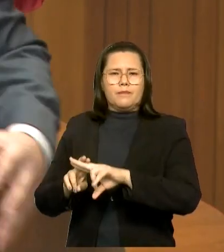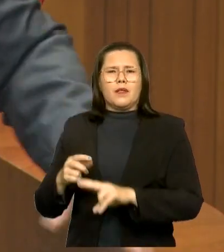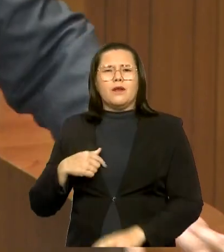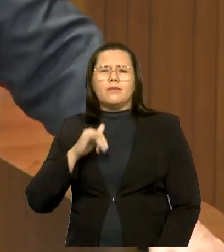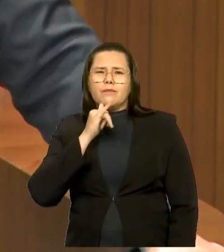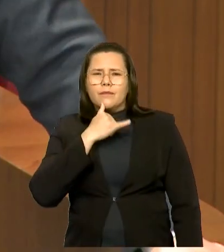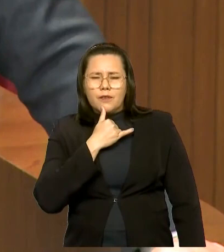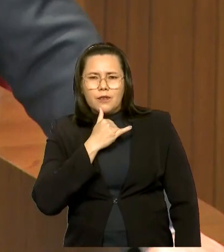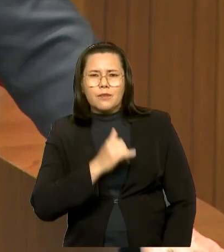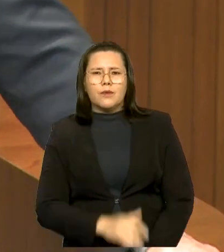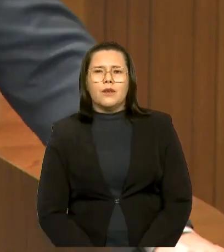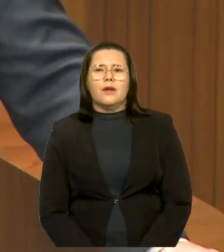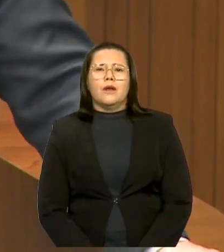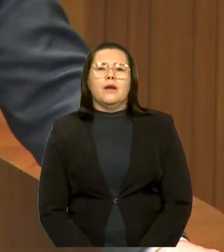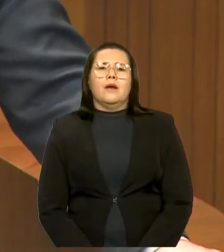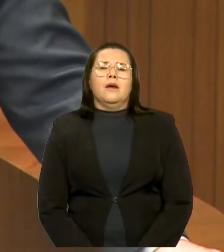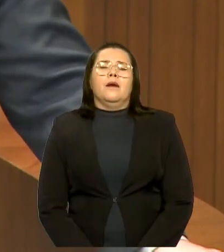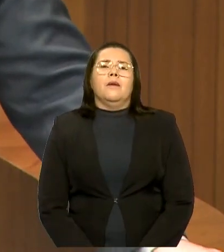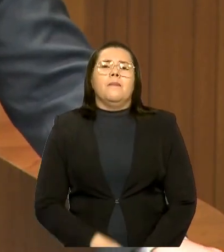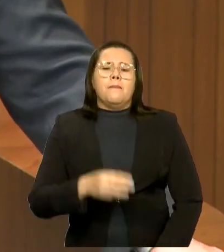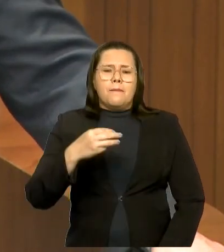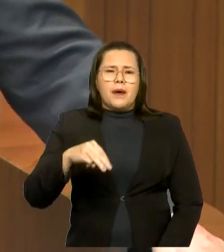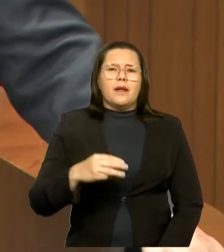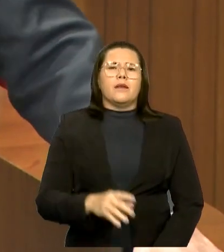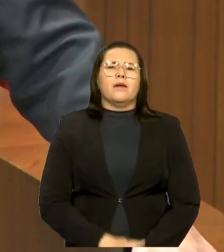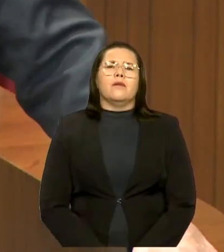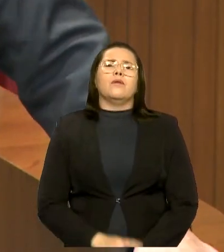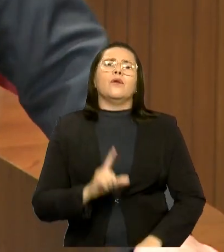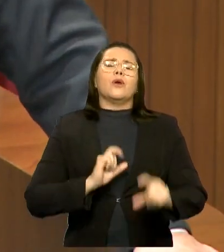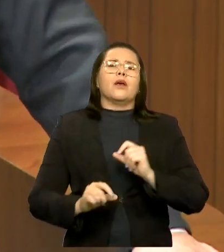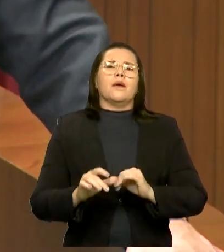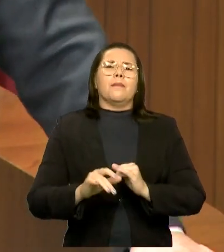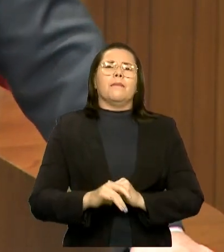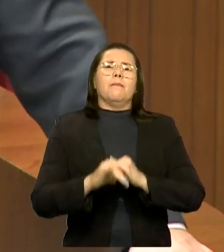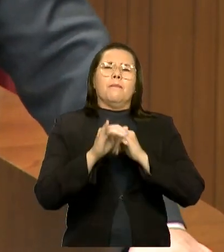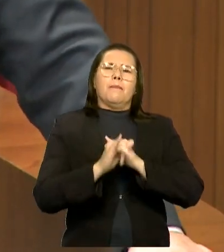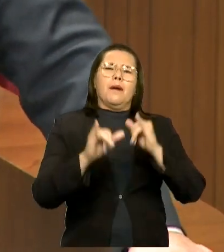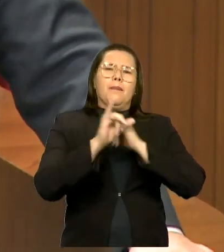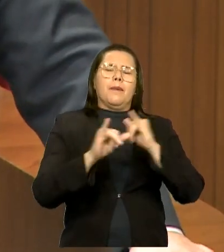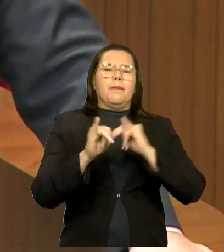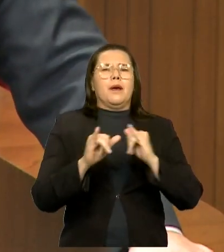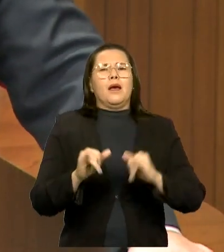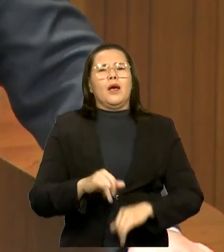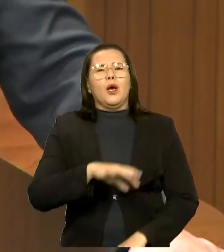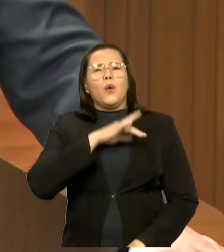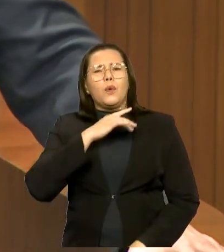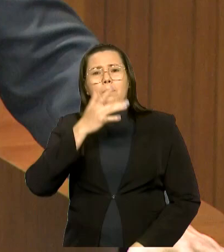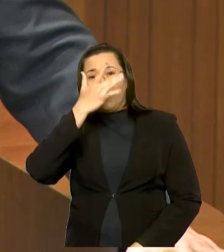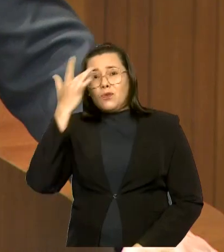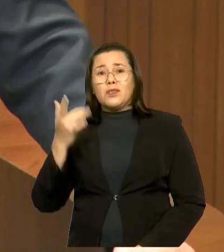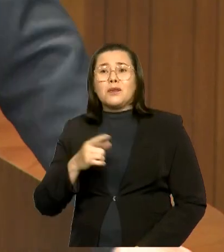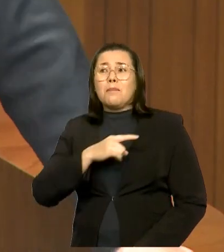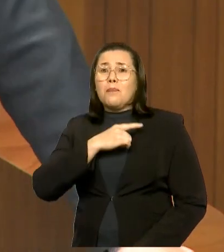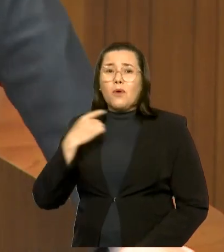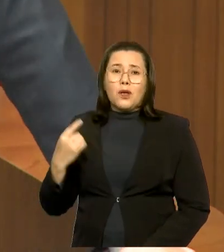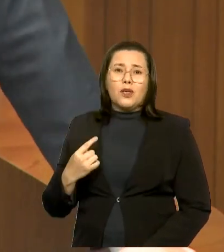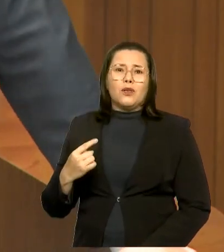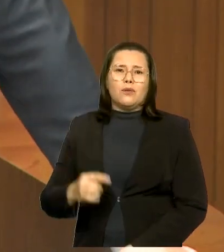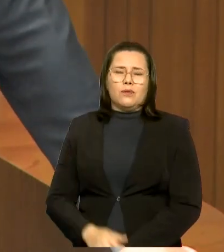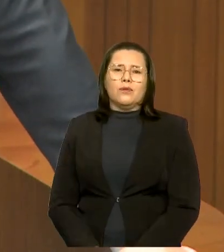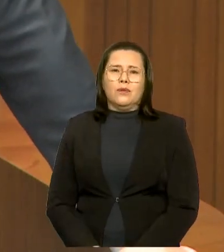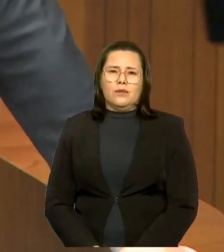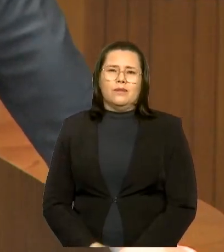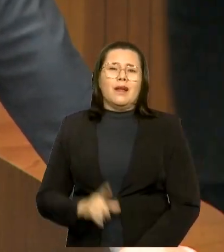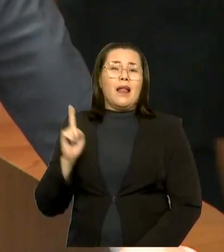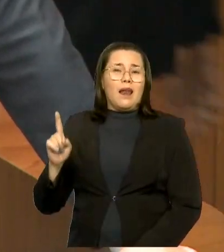Estado do Maranhão ser notícia nacional com as cabeças rolando de Pedrinhas. Houve quem propusesse a implosão